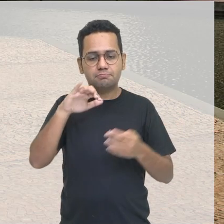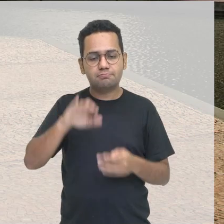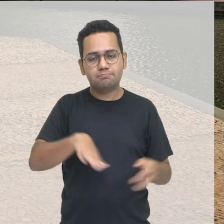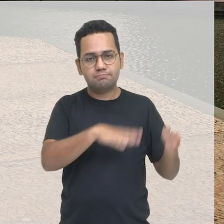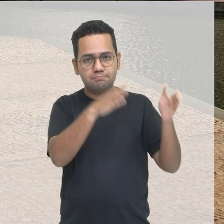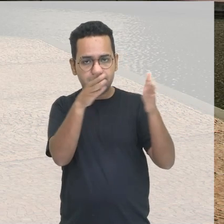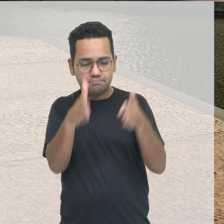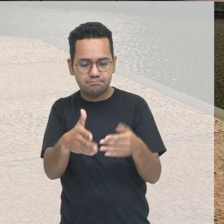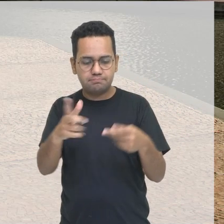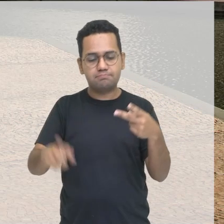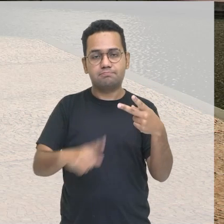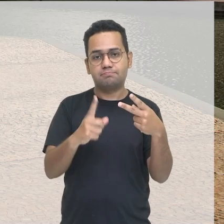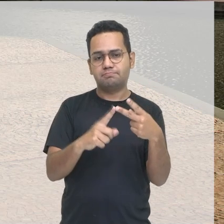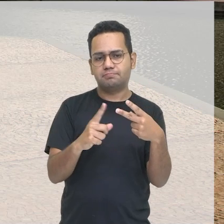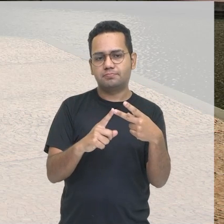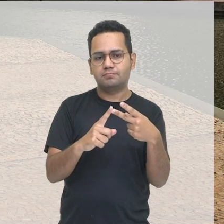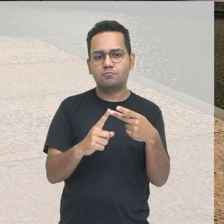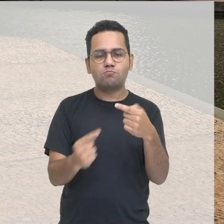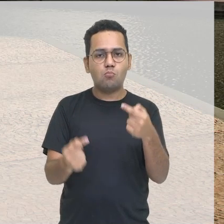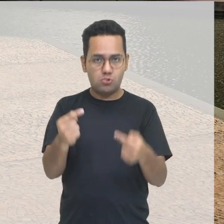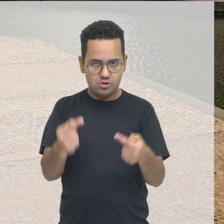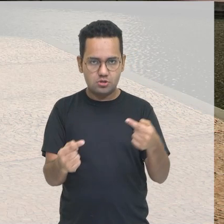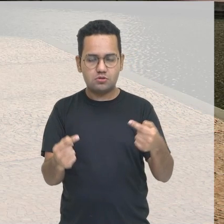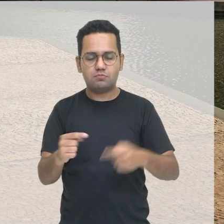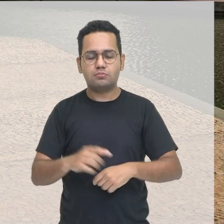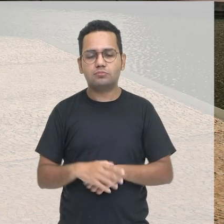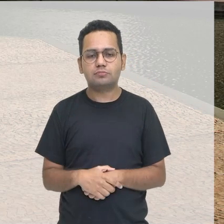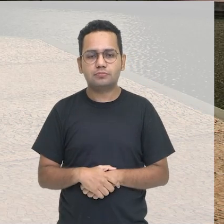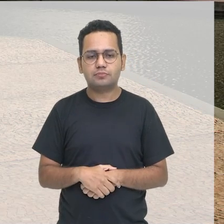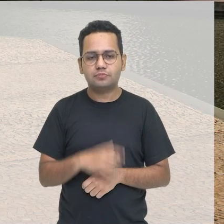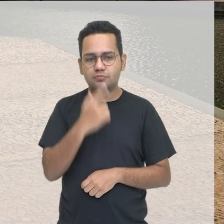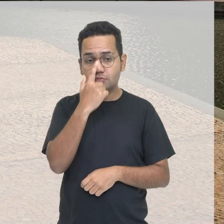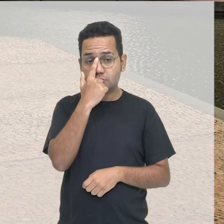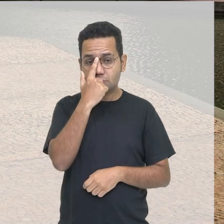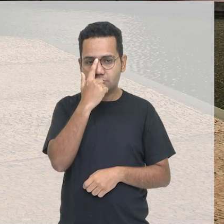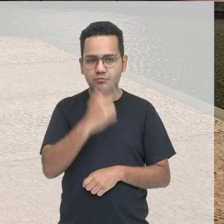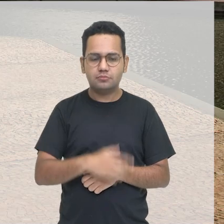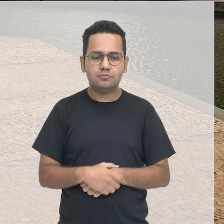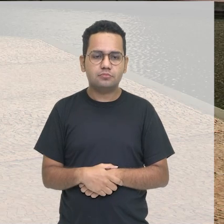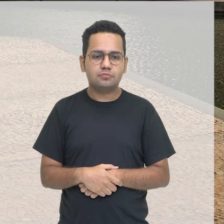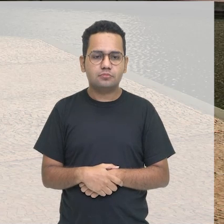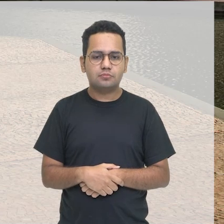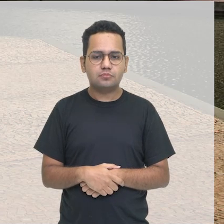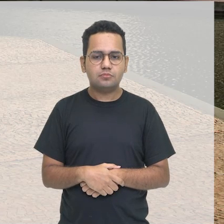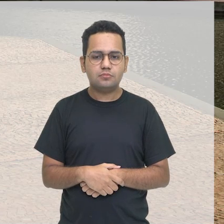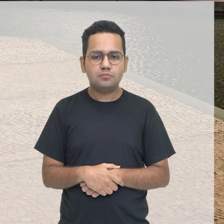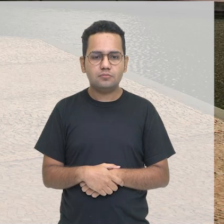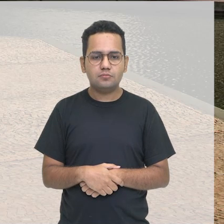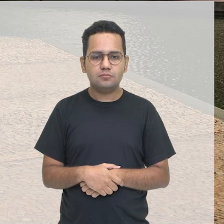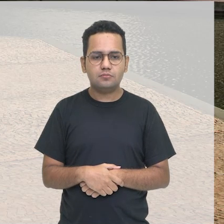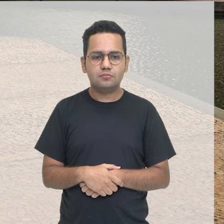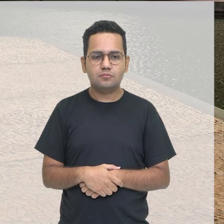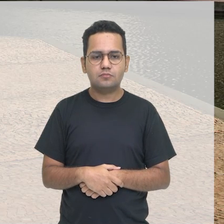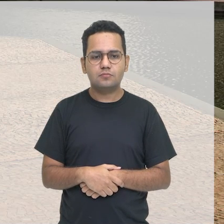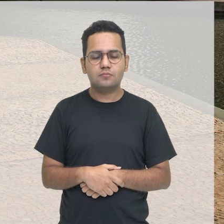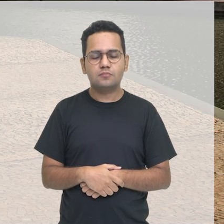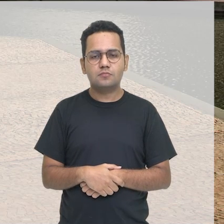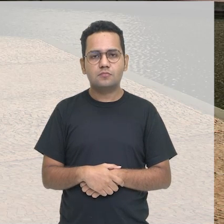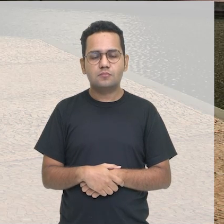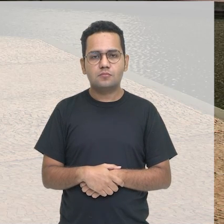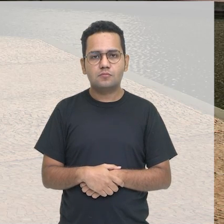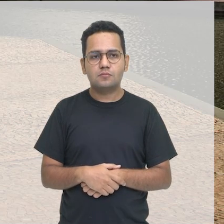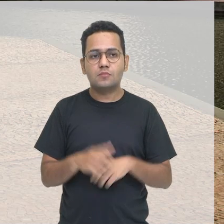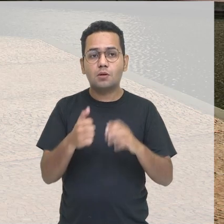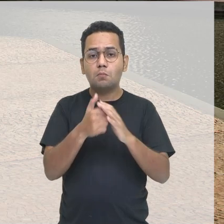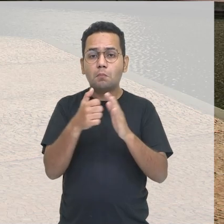A política pode ser entendida como os meios pelos quais um sujeito ou um